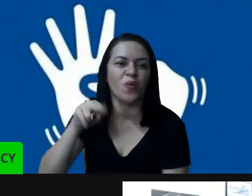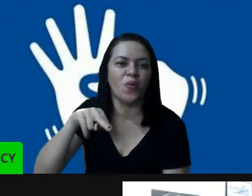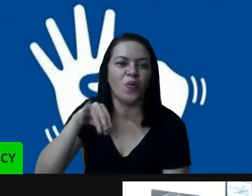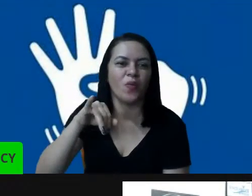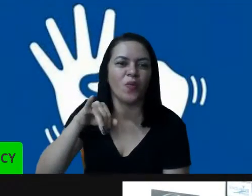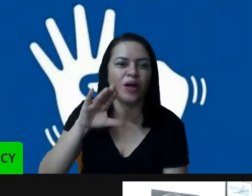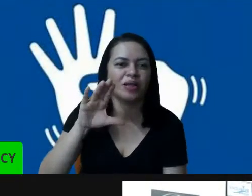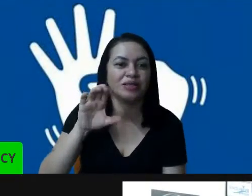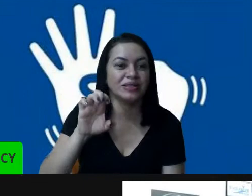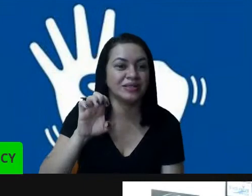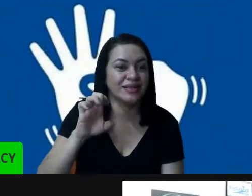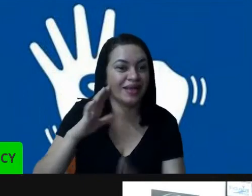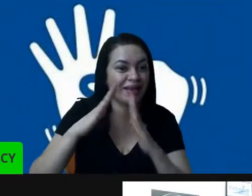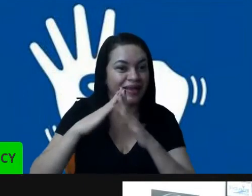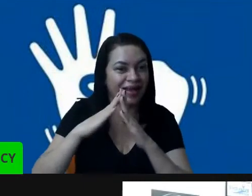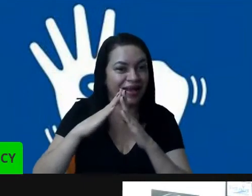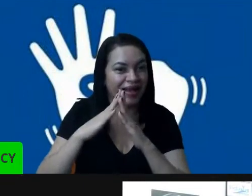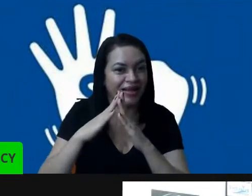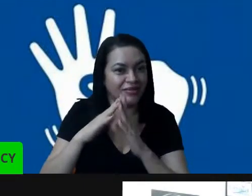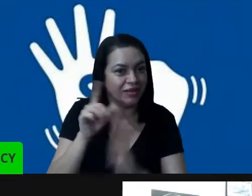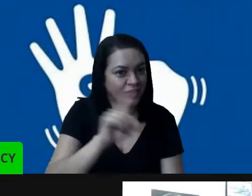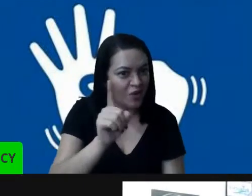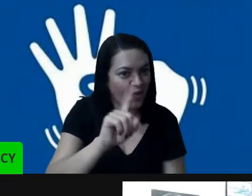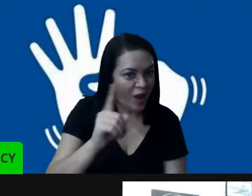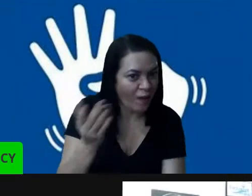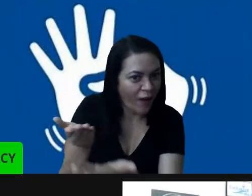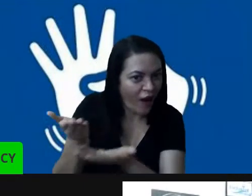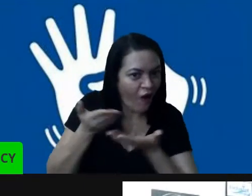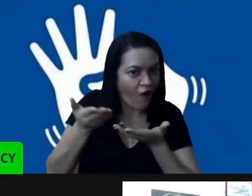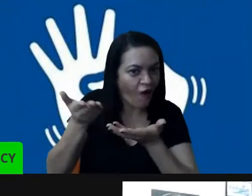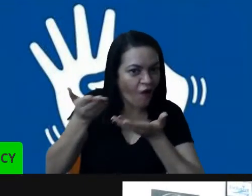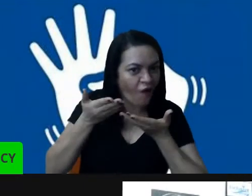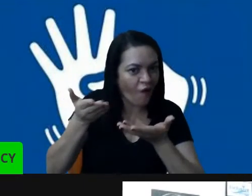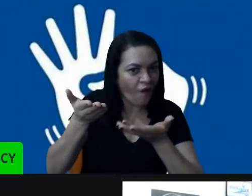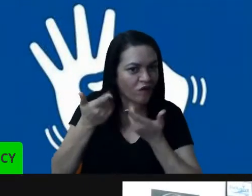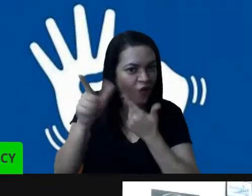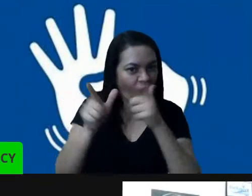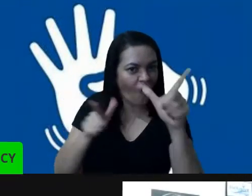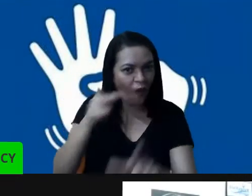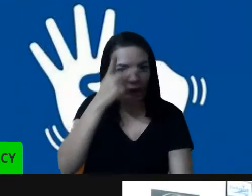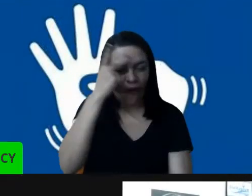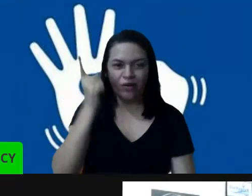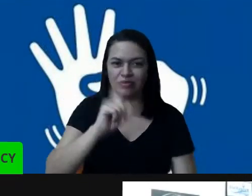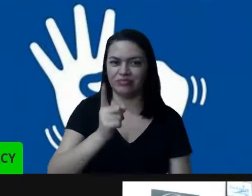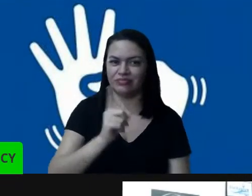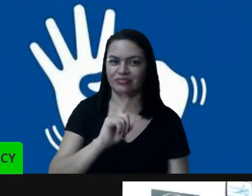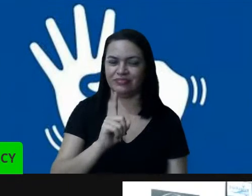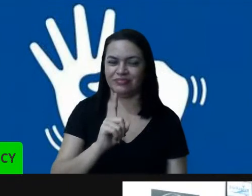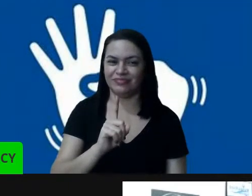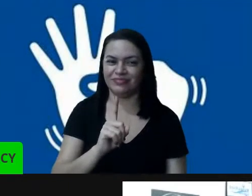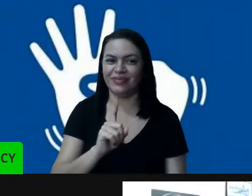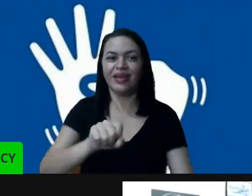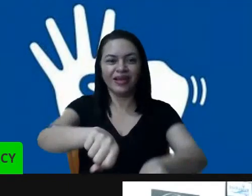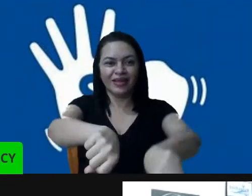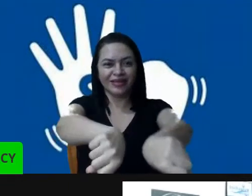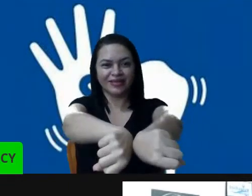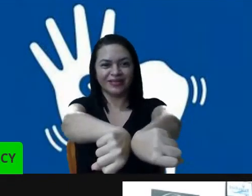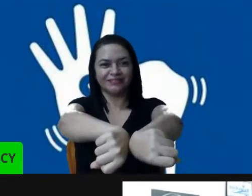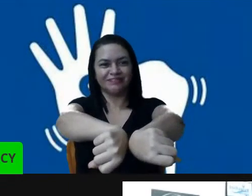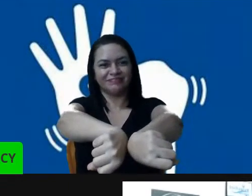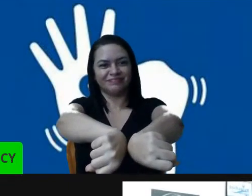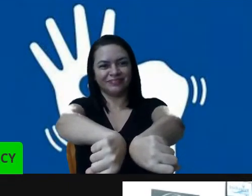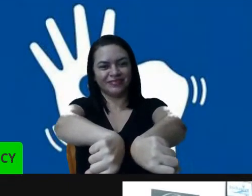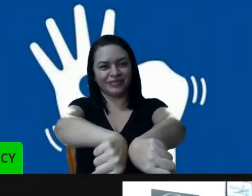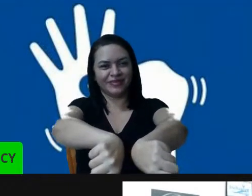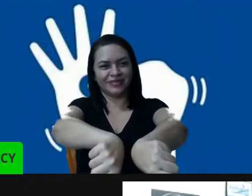também. receber ninguém. É só quem está em casa. Zeline tá mandando um abraço pra gente aí, parabenizando aí Paulo